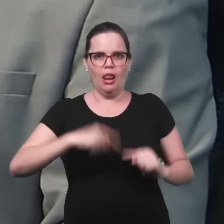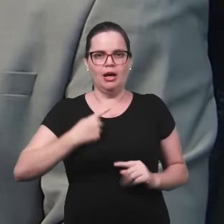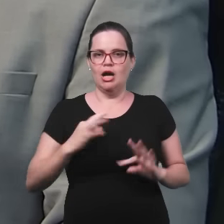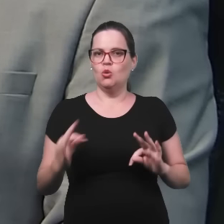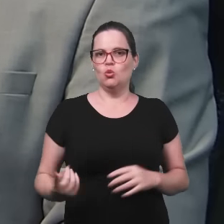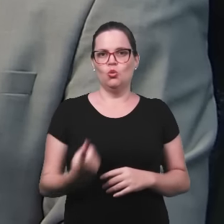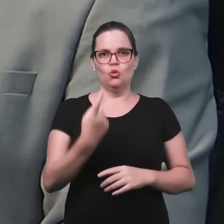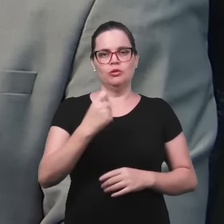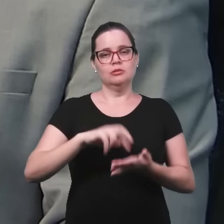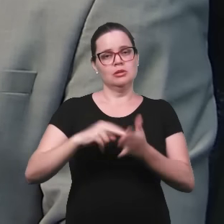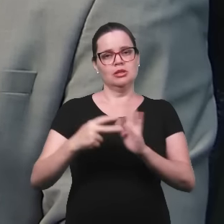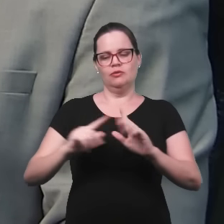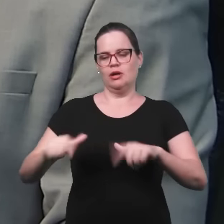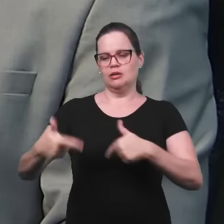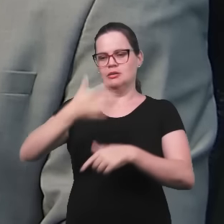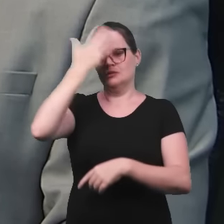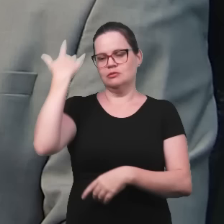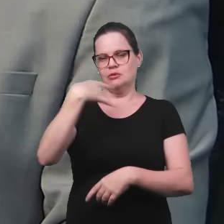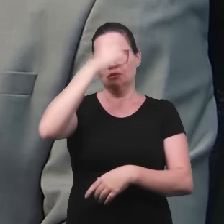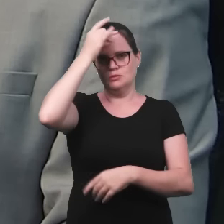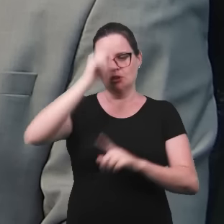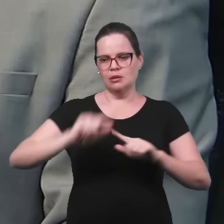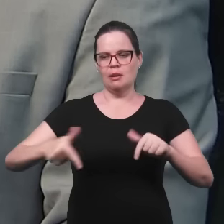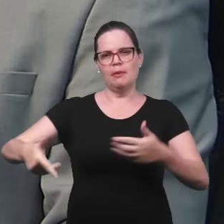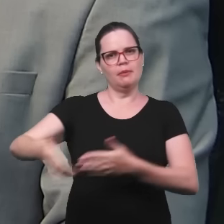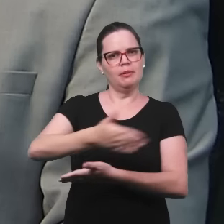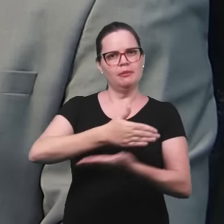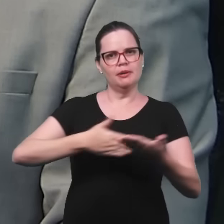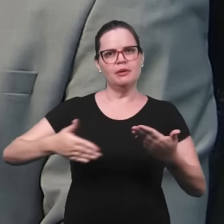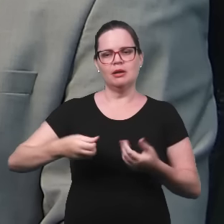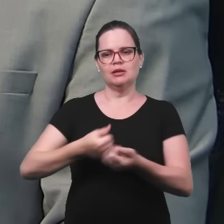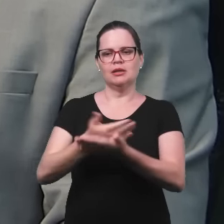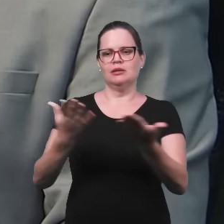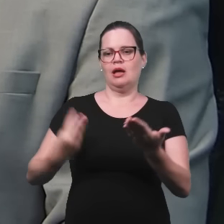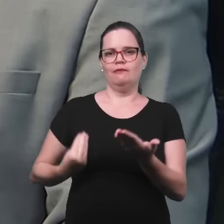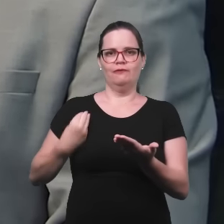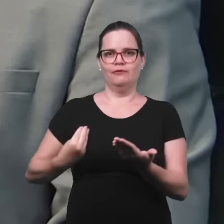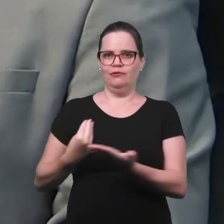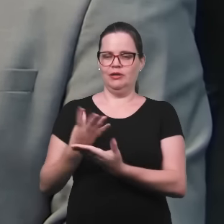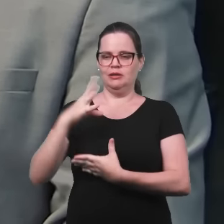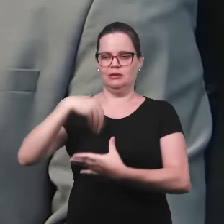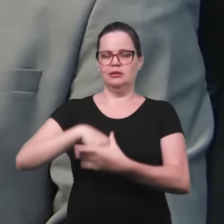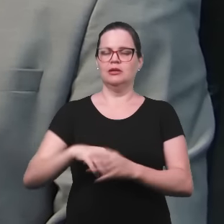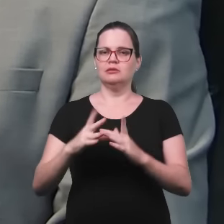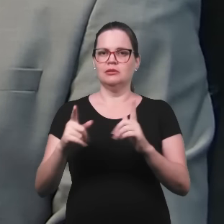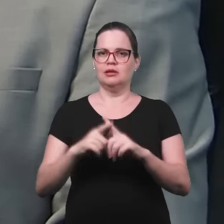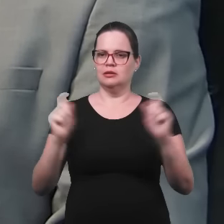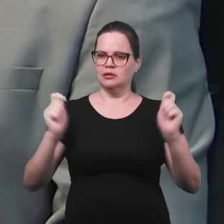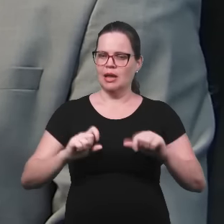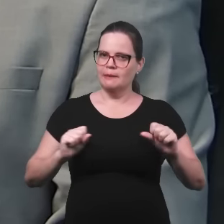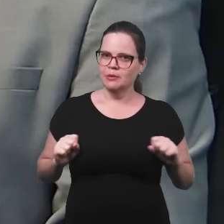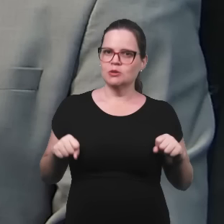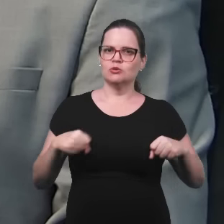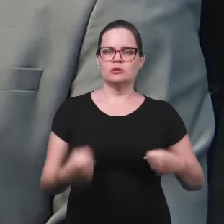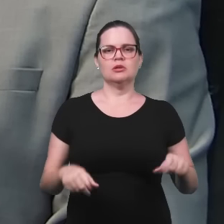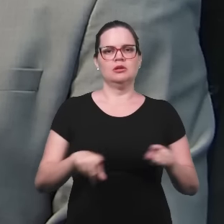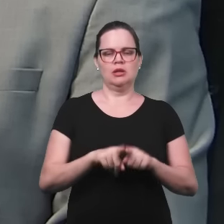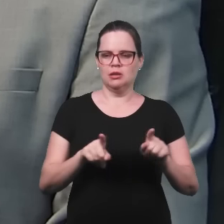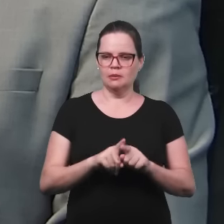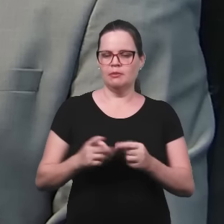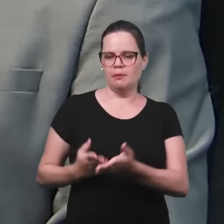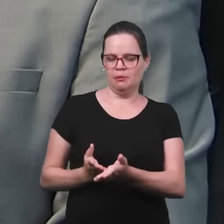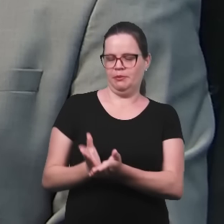a ação do Espírito Santo. O Espírito Santo é a vida do corpo. Amém. É o que dá vida, é o que sustenta, é o que nutre, né?